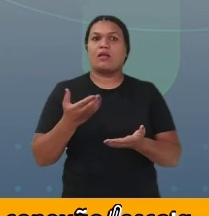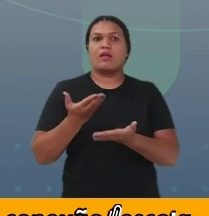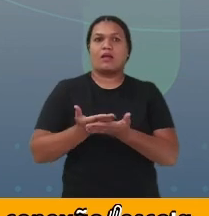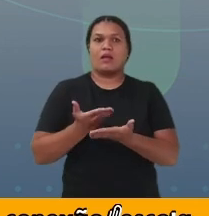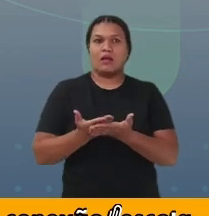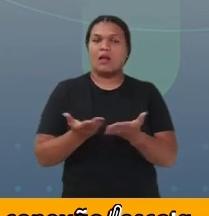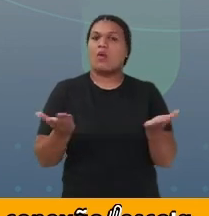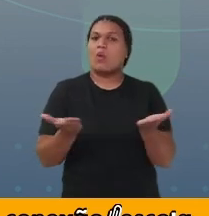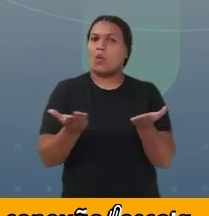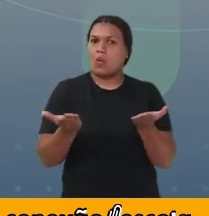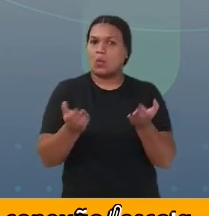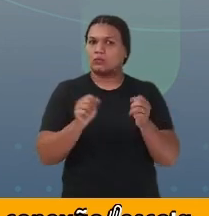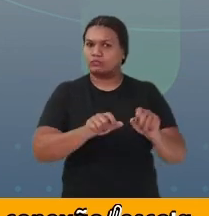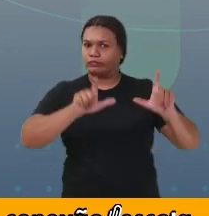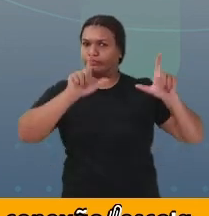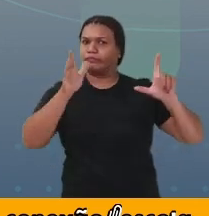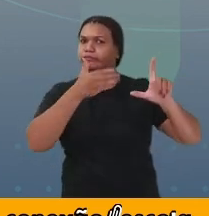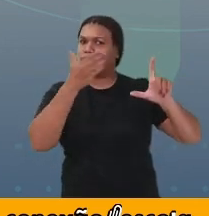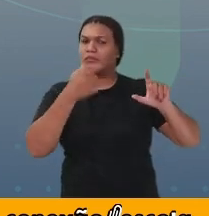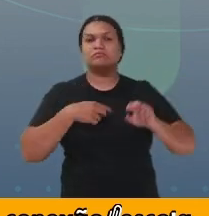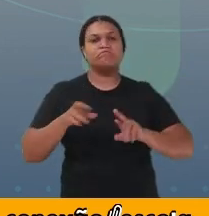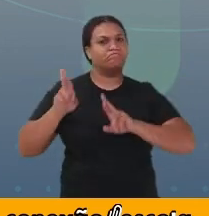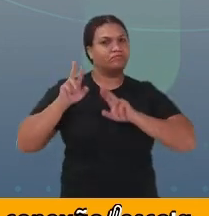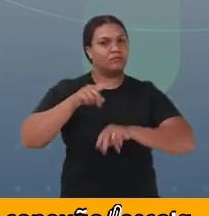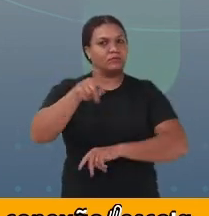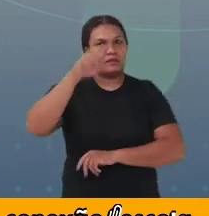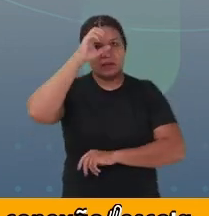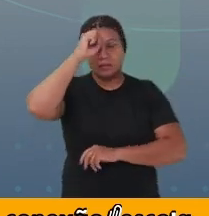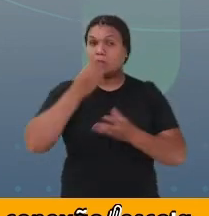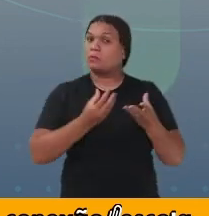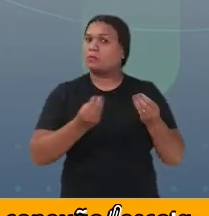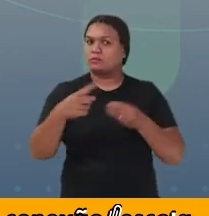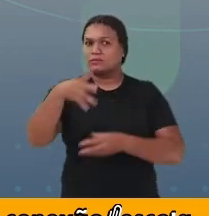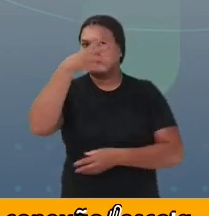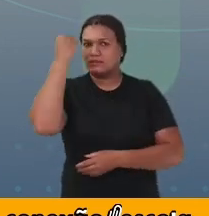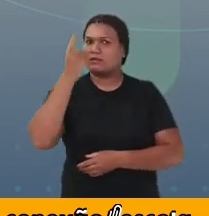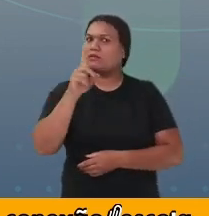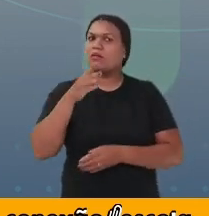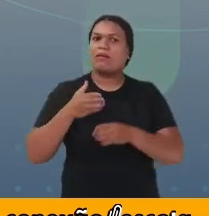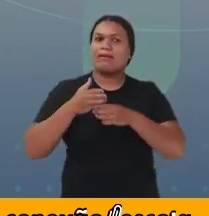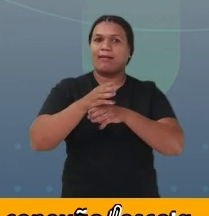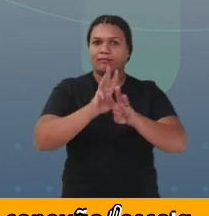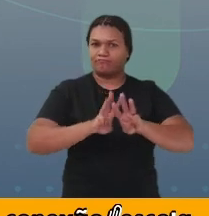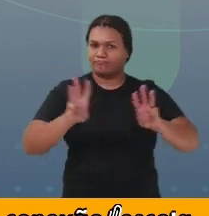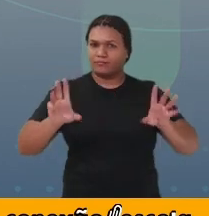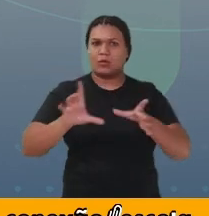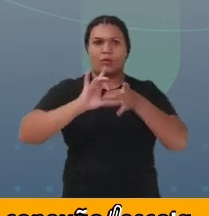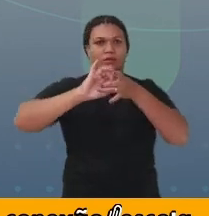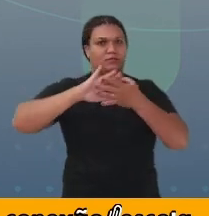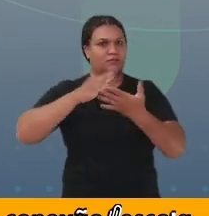nossa videoaula de hoje. Espero que tenham aprendido muito. Não se esqueçam de acessar o portal